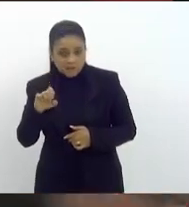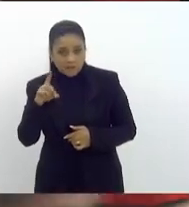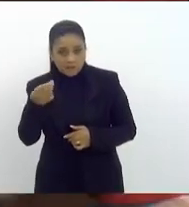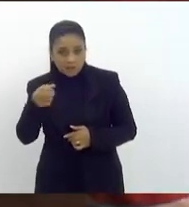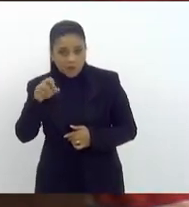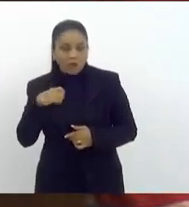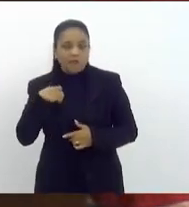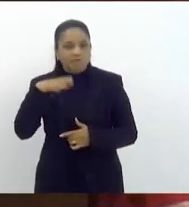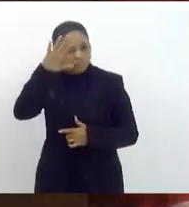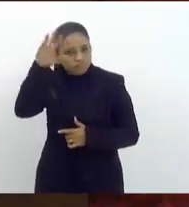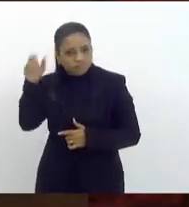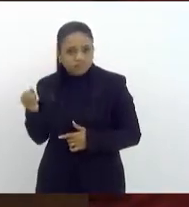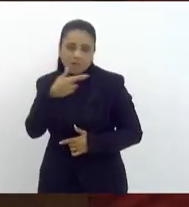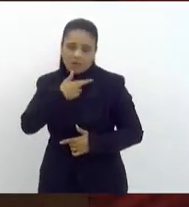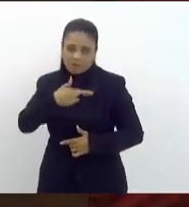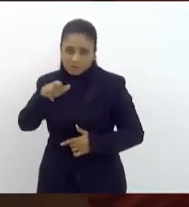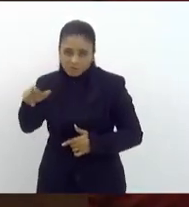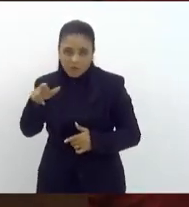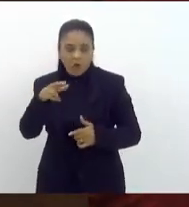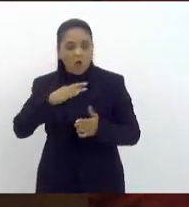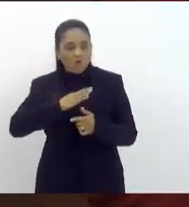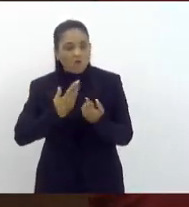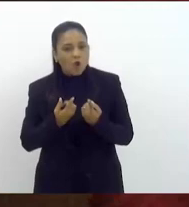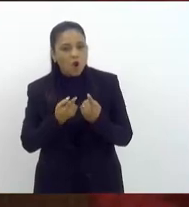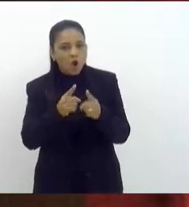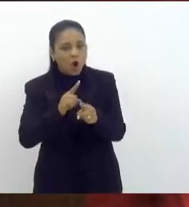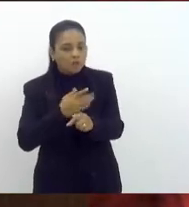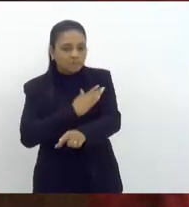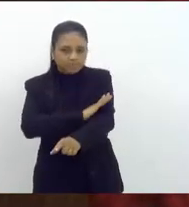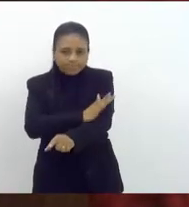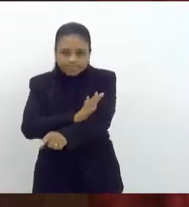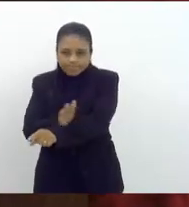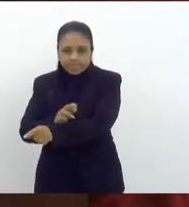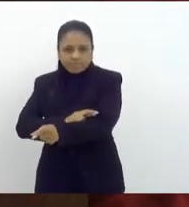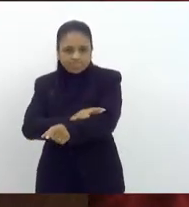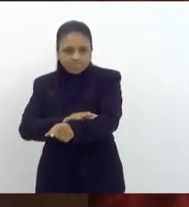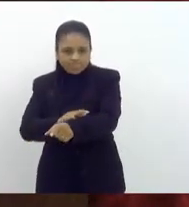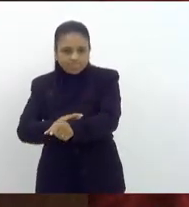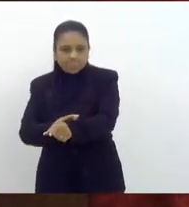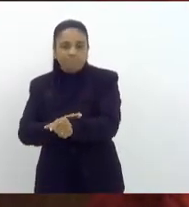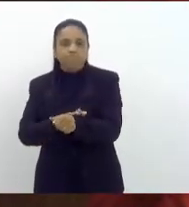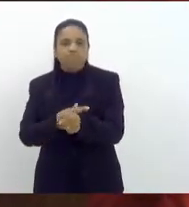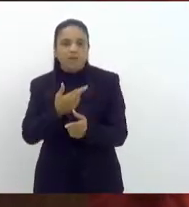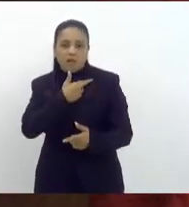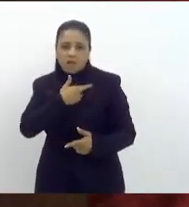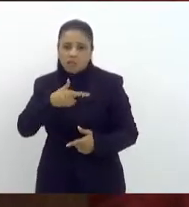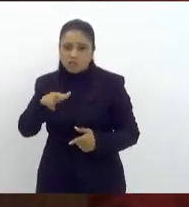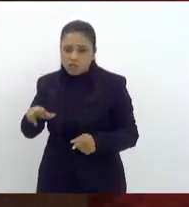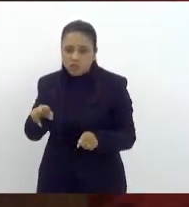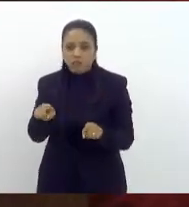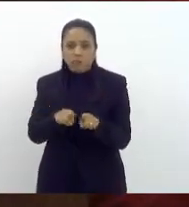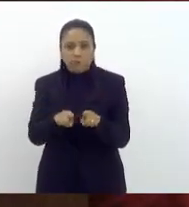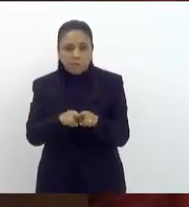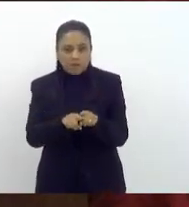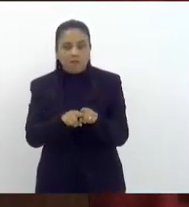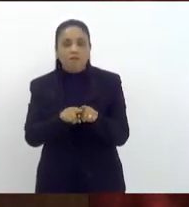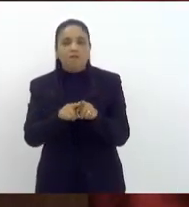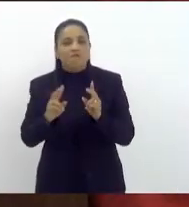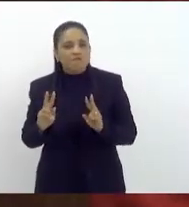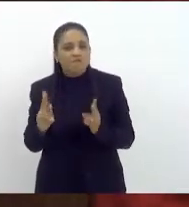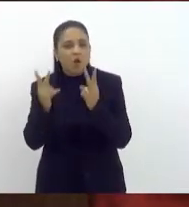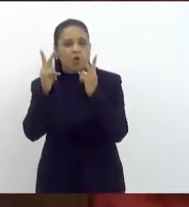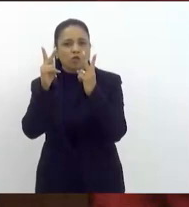vem na esteira do combate ao racismo religioso no combate intolerância religiosa e principalmente na